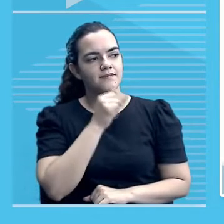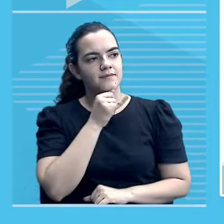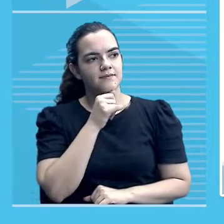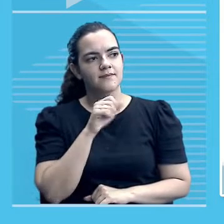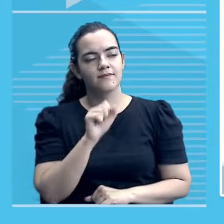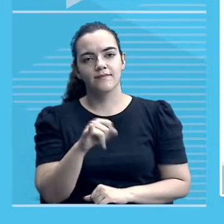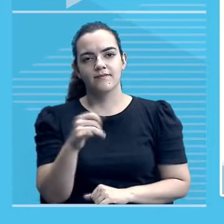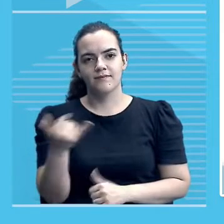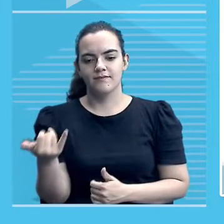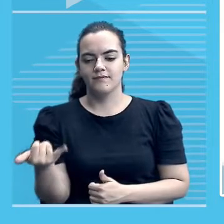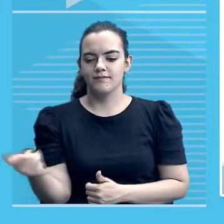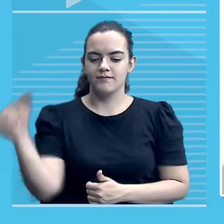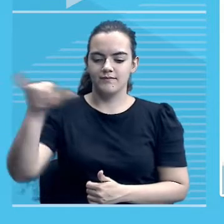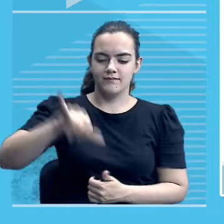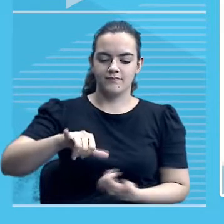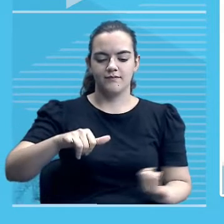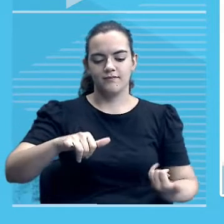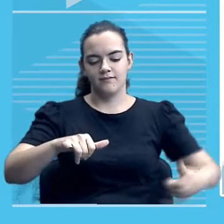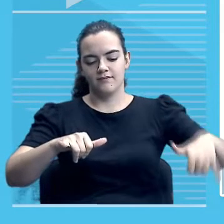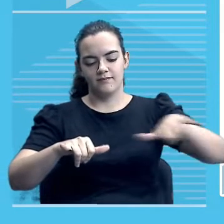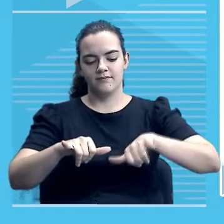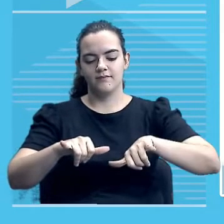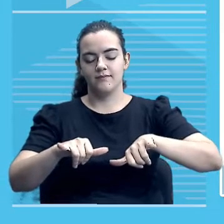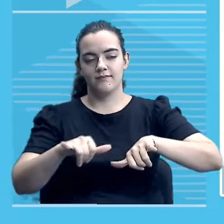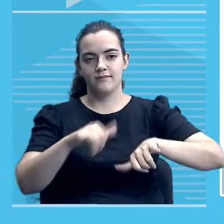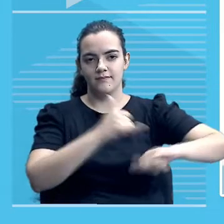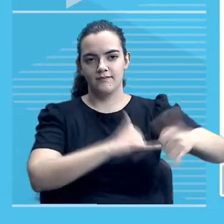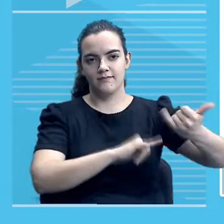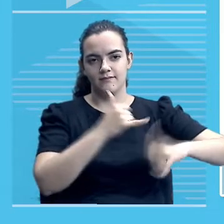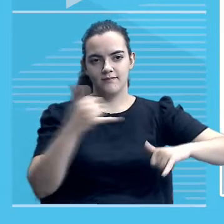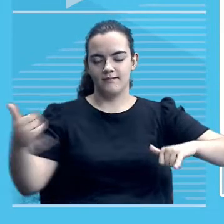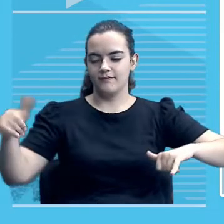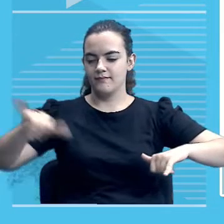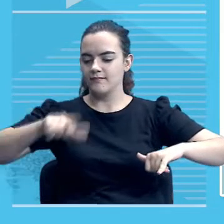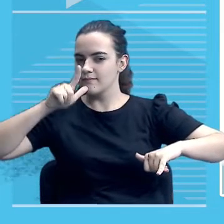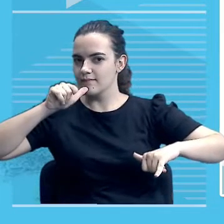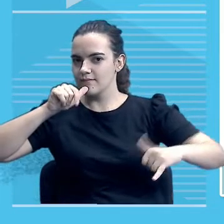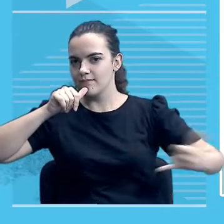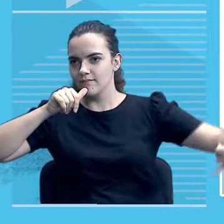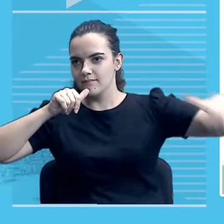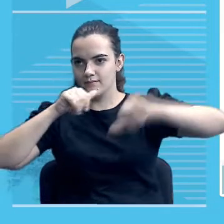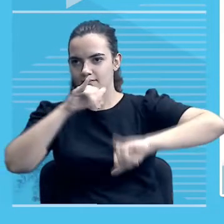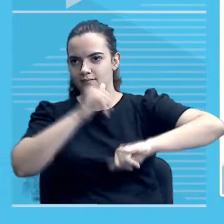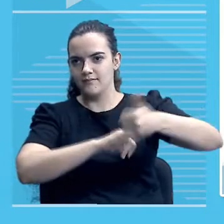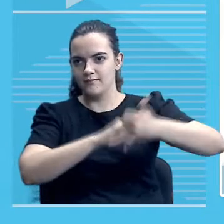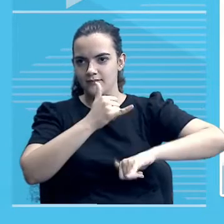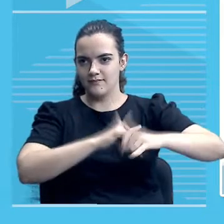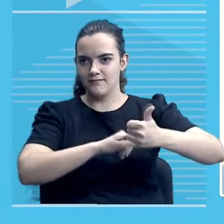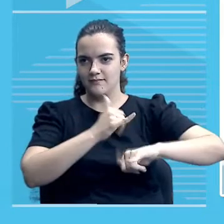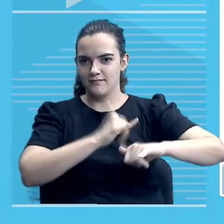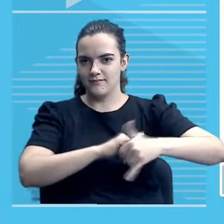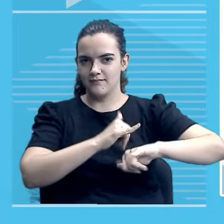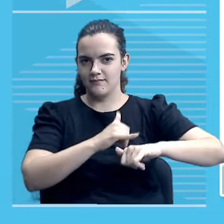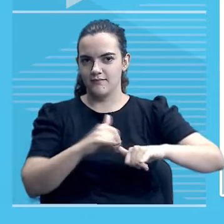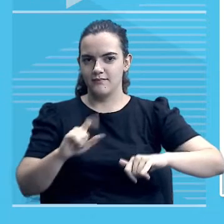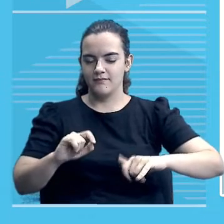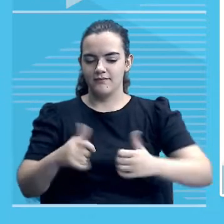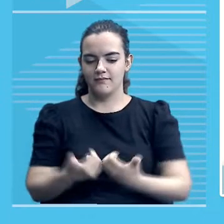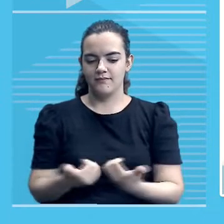dissociação. Dissociação é separação dos íons, né? Liberando pelo menos um cátion diferente de